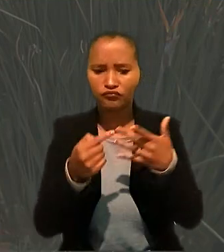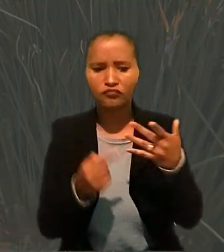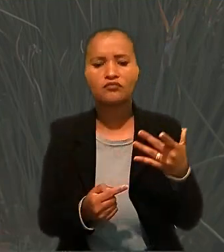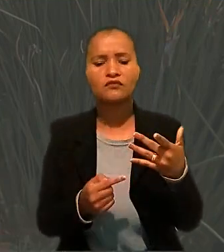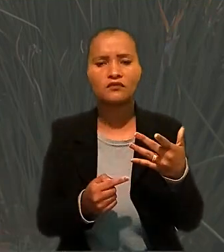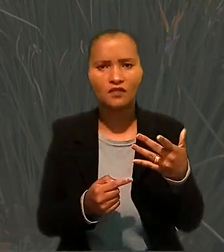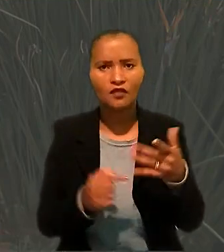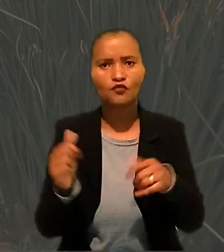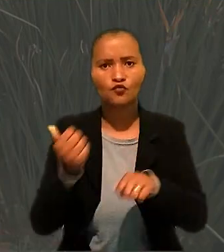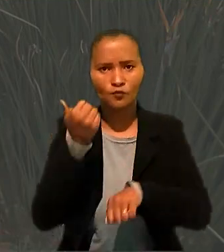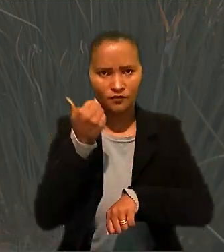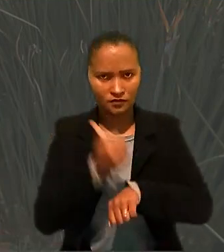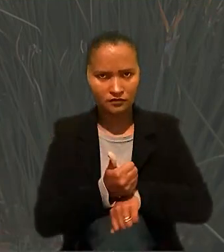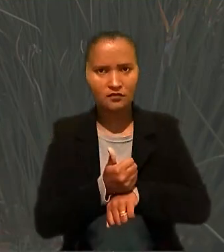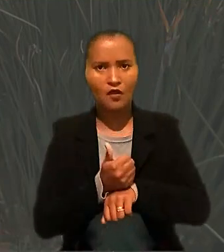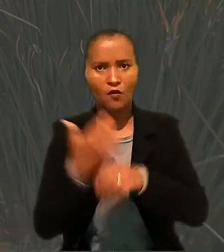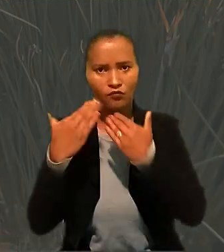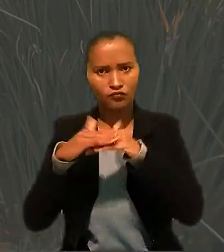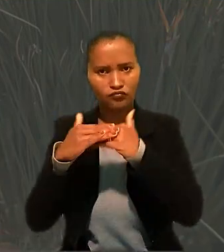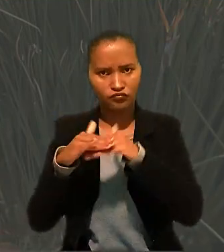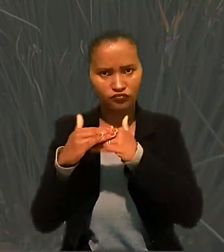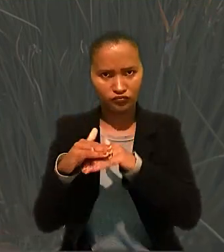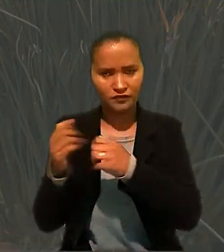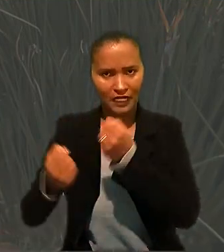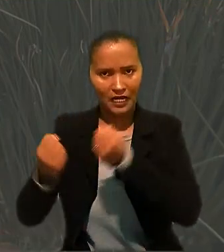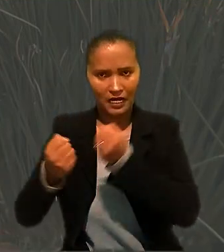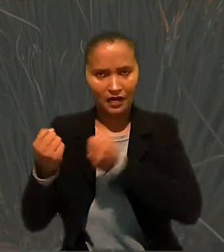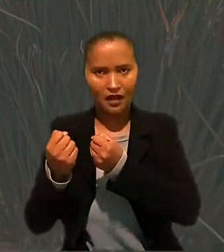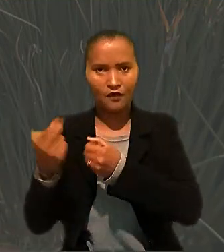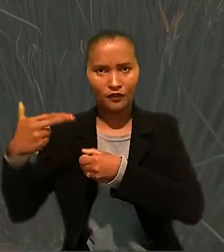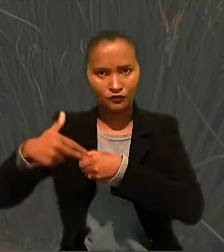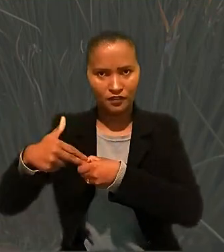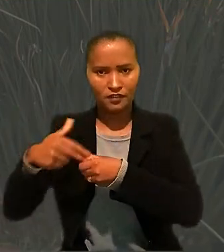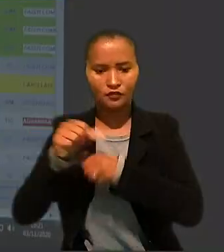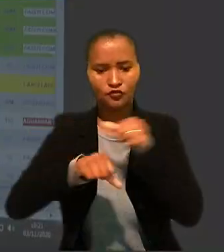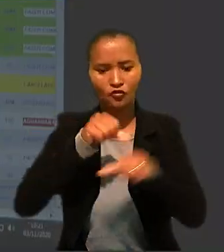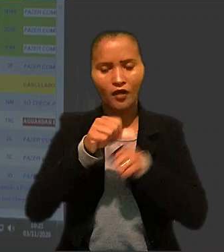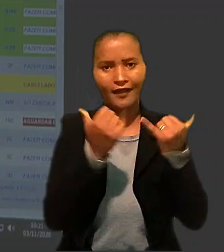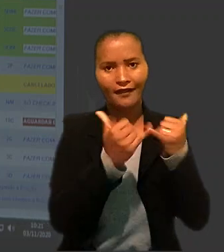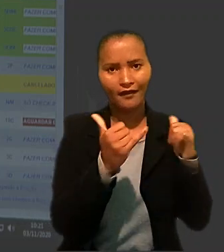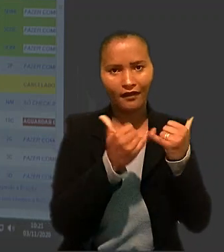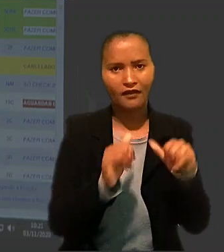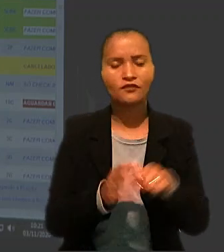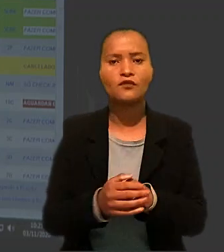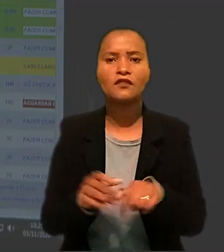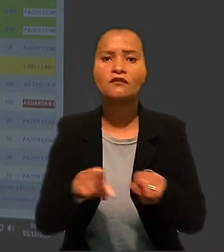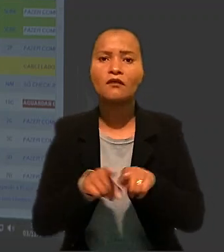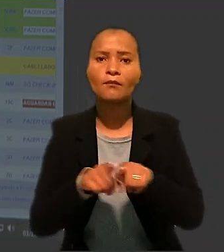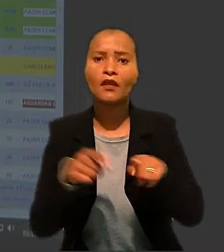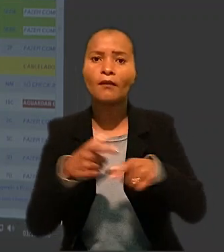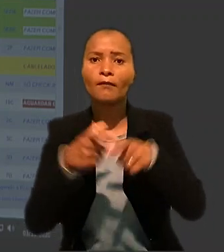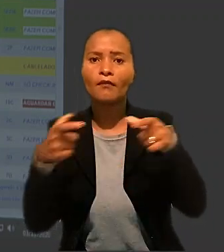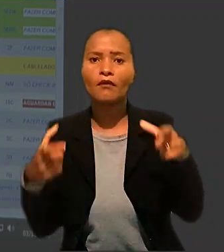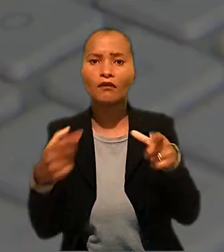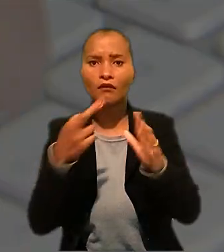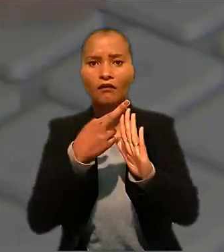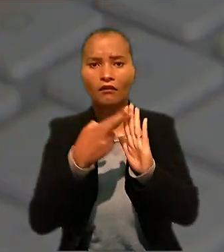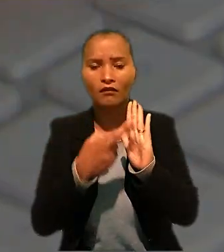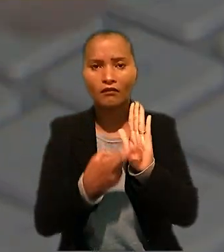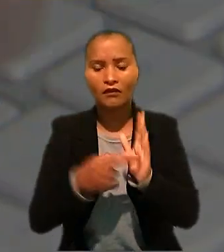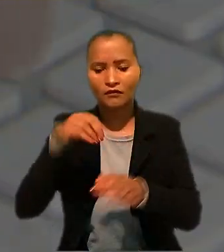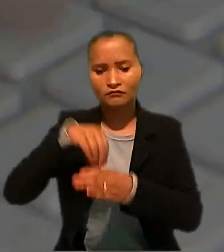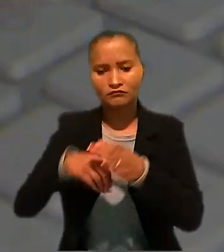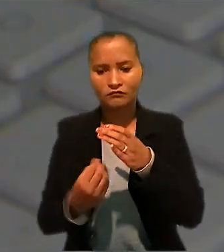medidas, a gradual substituição da frota do tribunal por veículos elétricos, a ampliação dos critérios de sustentabilidade